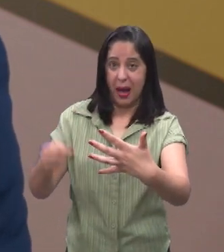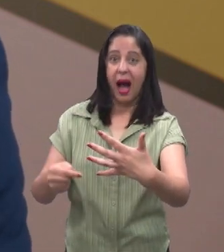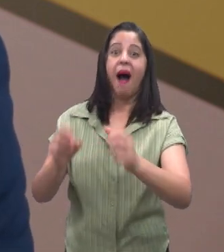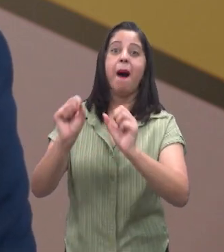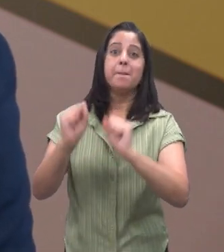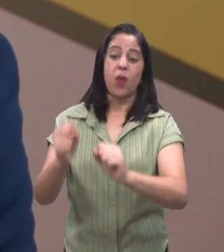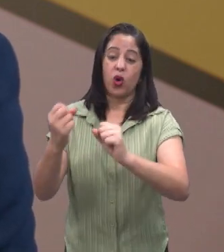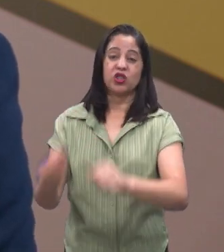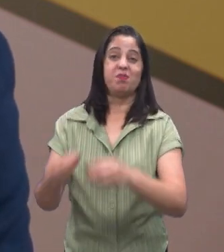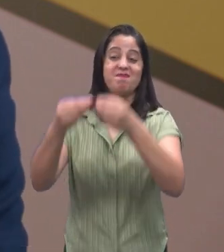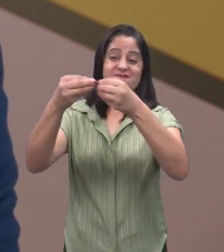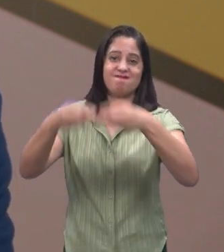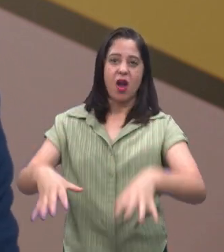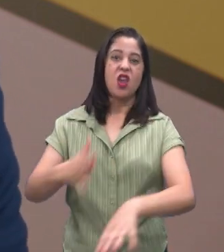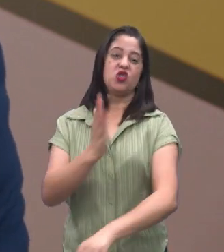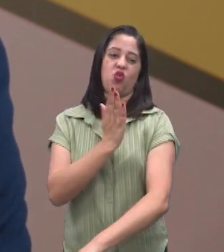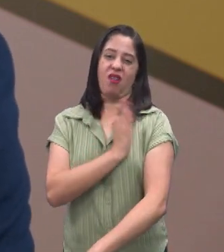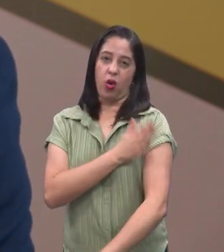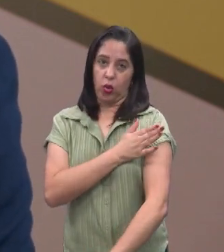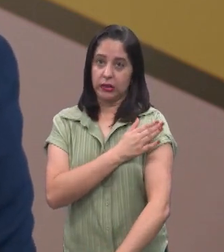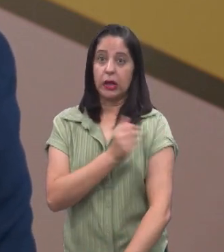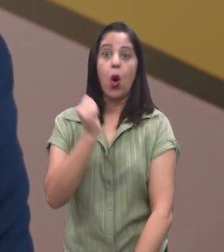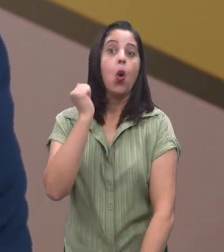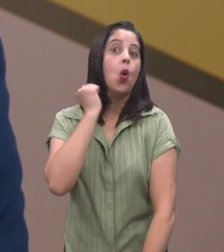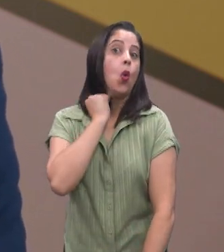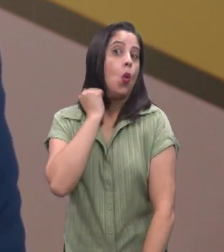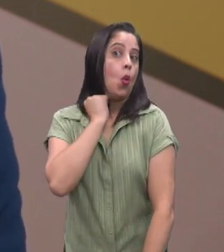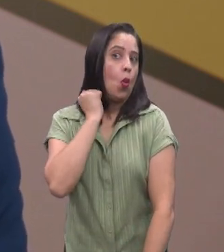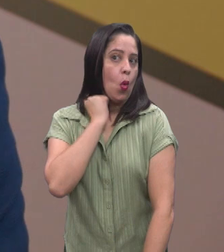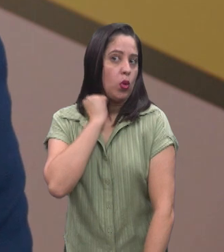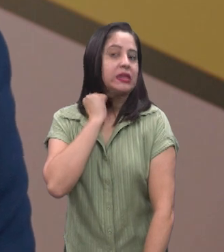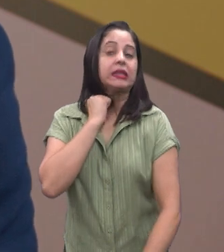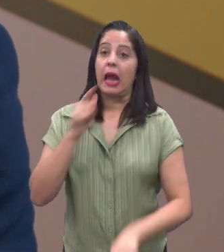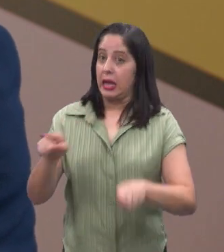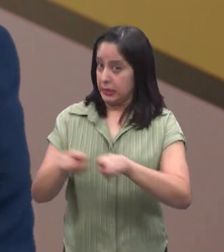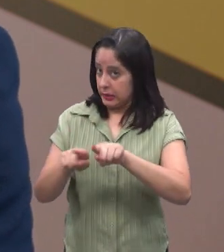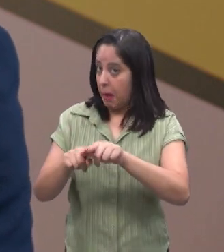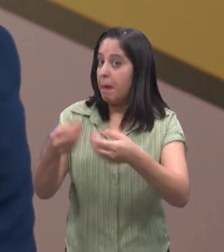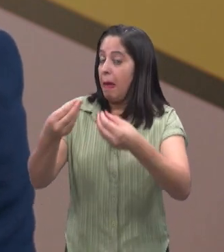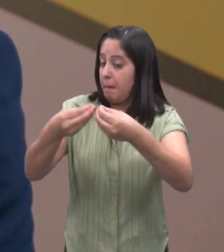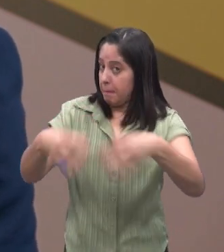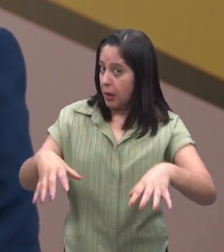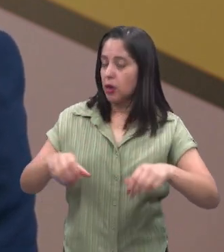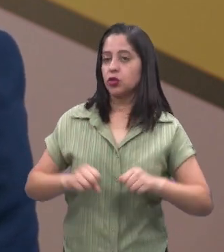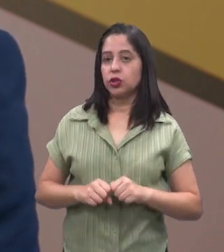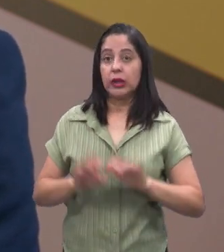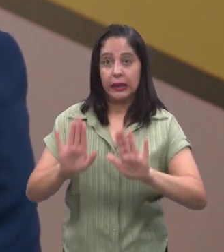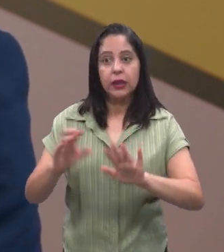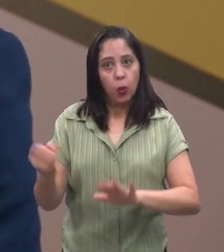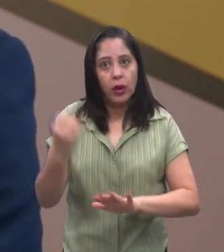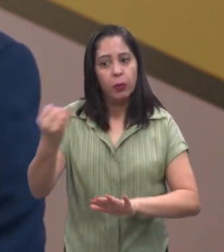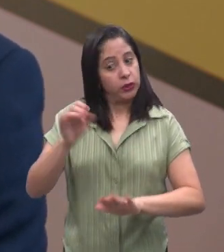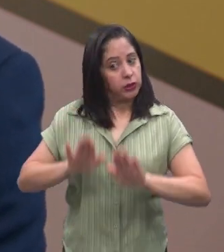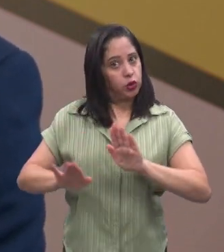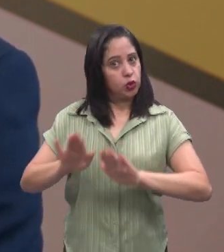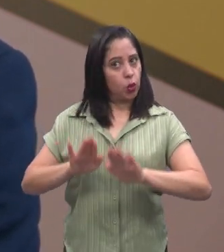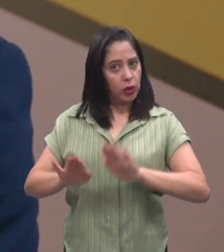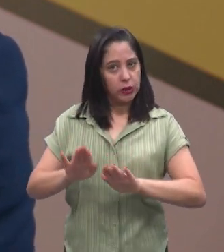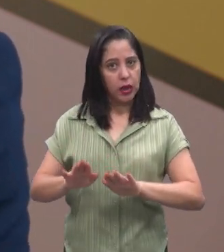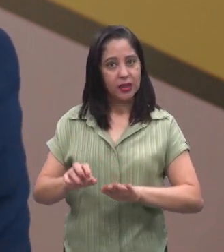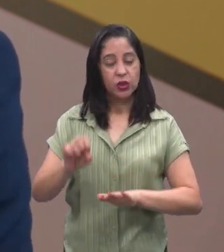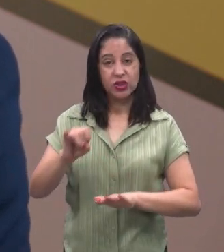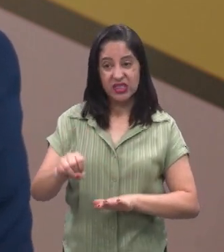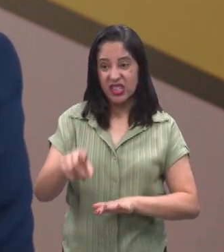né, importantes, o estresse também, o E de estresse, é importante tomar cuidado com isso, porque se você